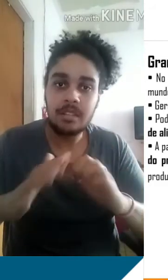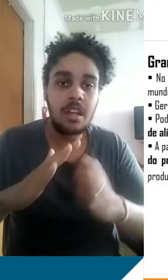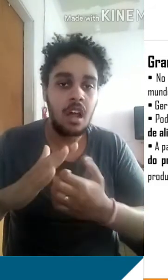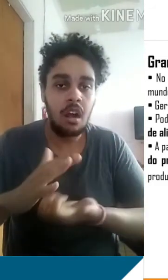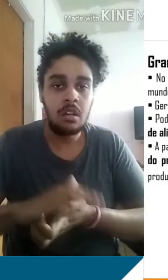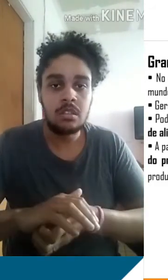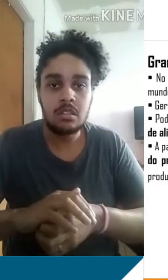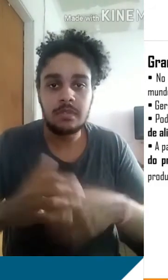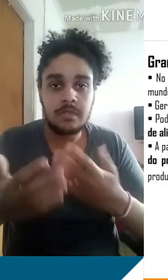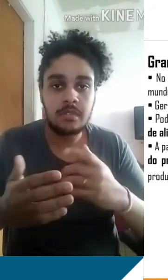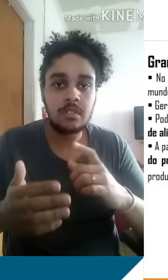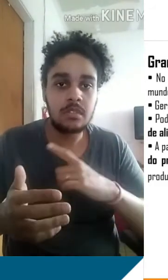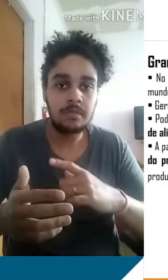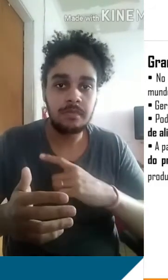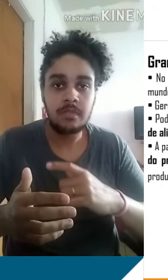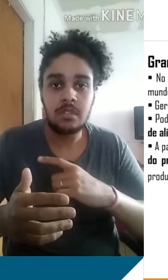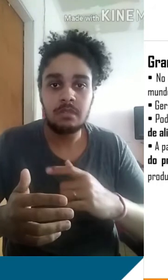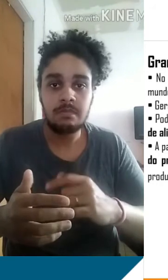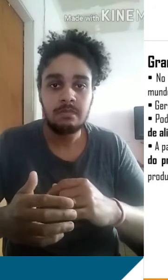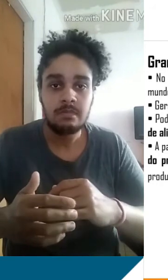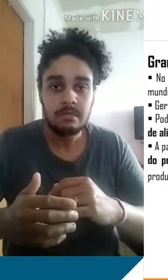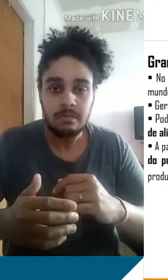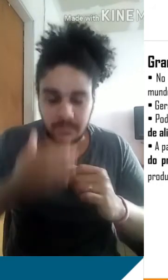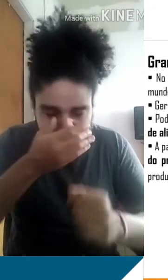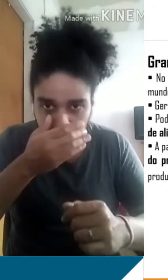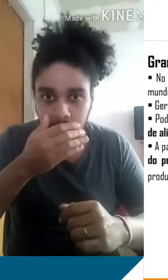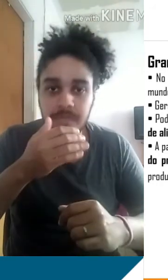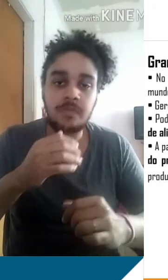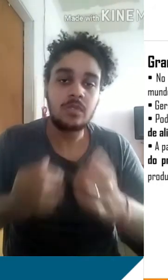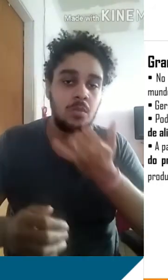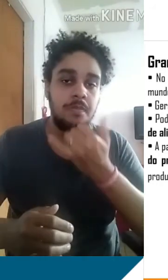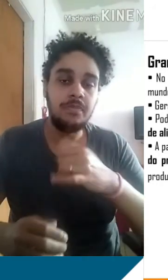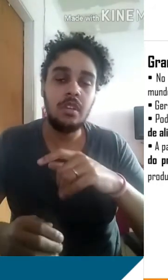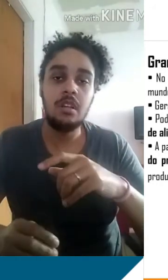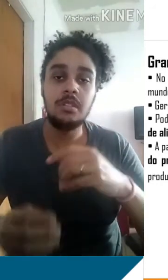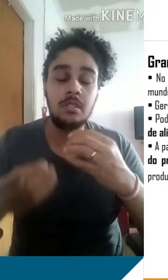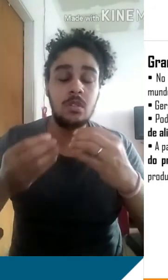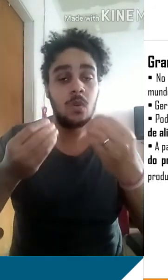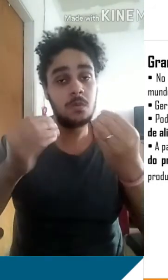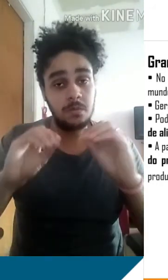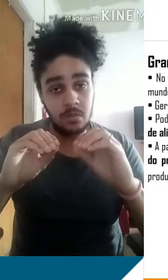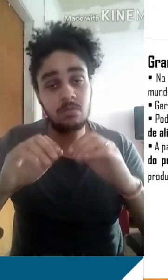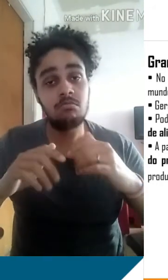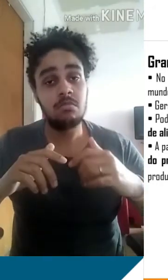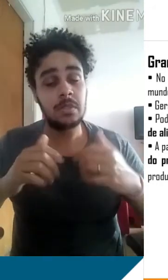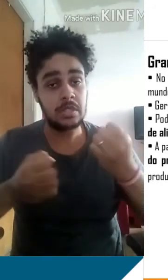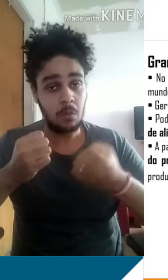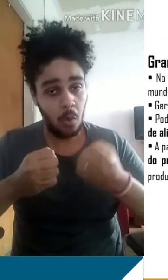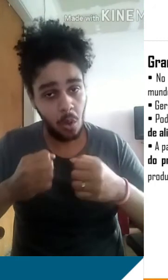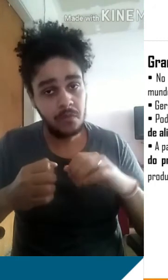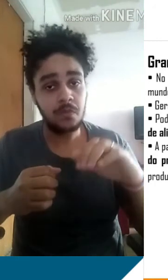contexto, desde montadoras de automóveis até indústrias petrolíferas, de alimento, vestuário, né? Quando você olha lá o teu tênisinho da